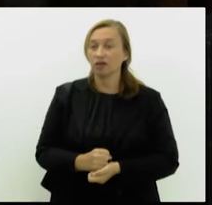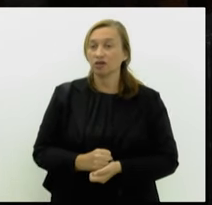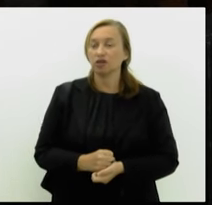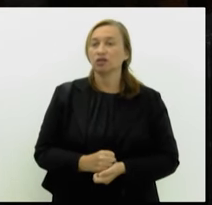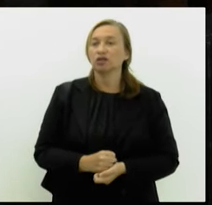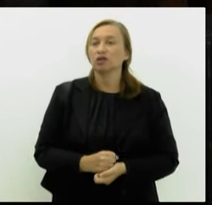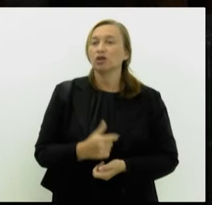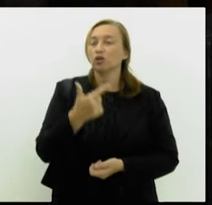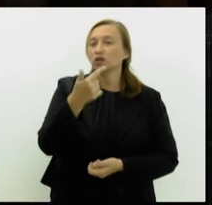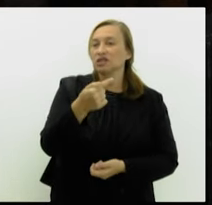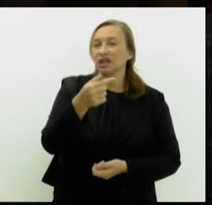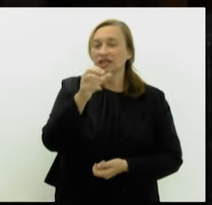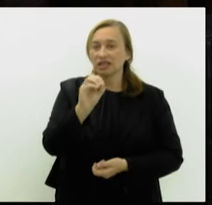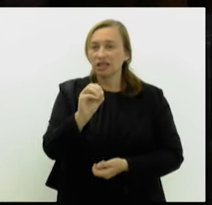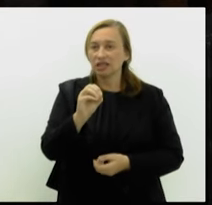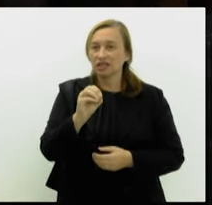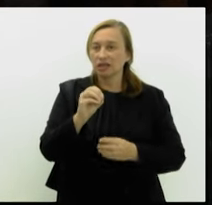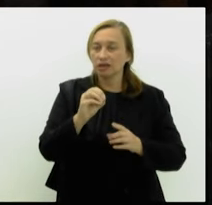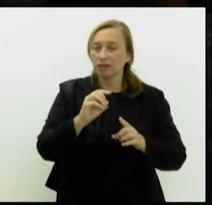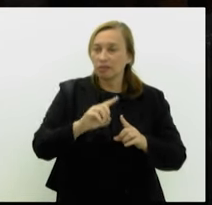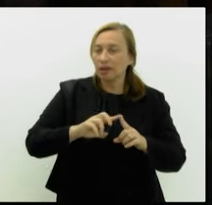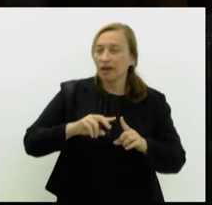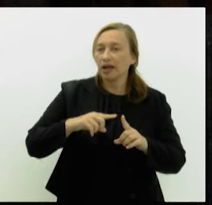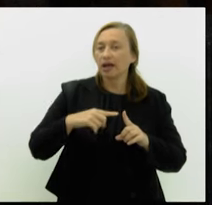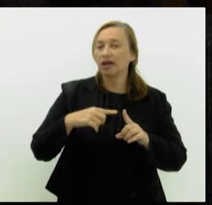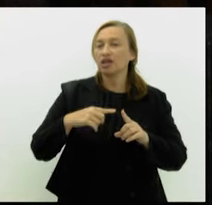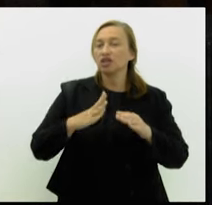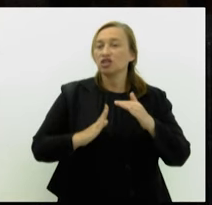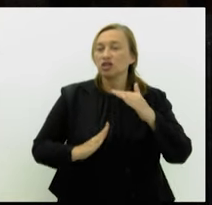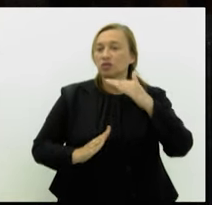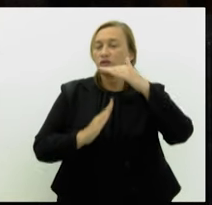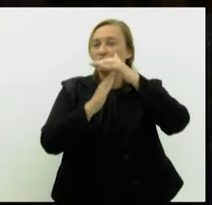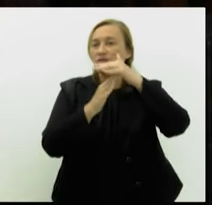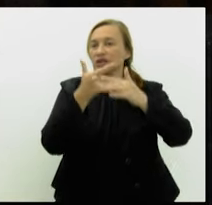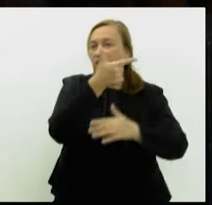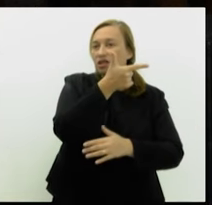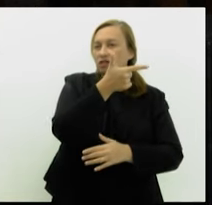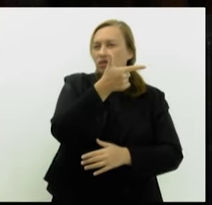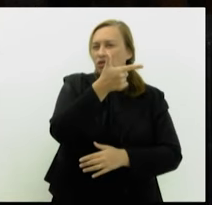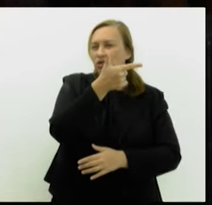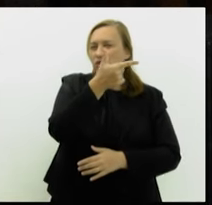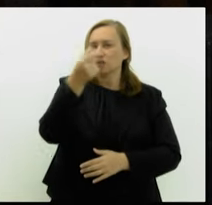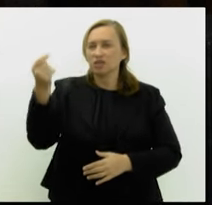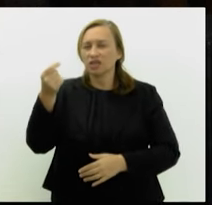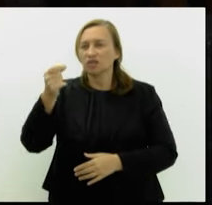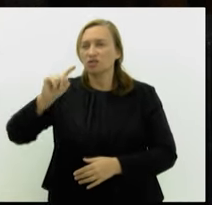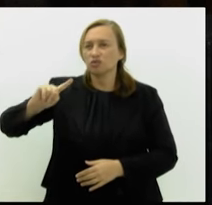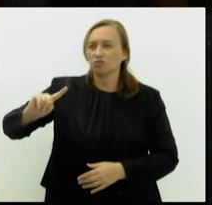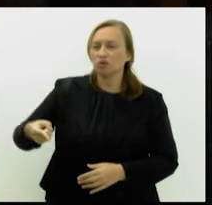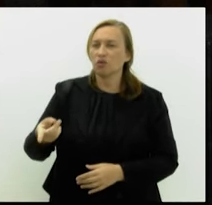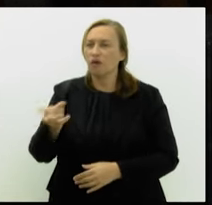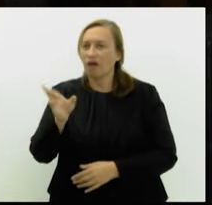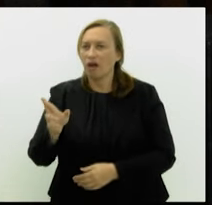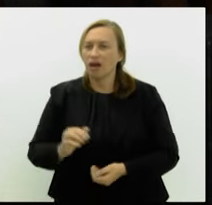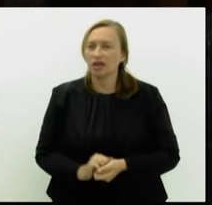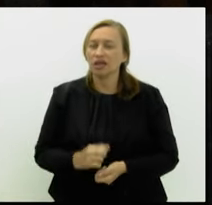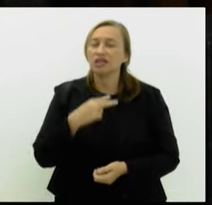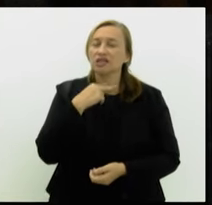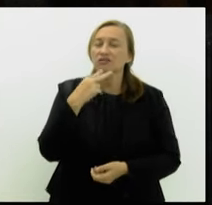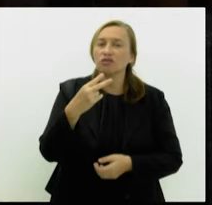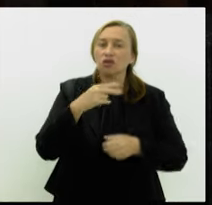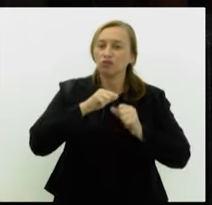de 70 para 200 mil reais. Então, há muitas iniciativas em que nós fazemos esta voz